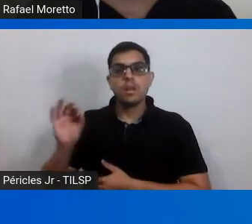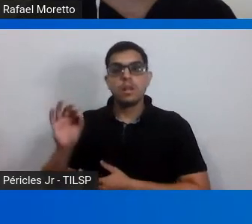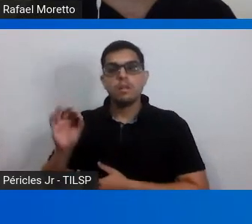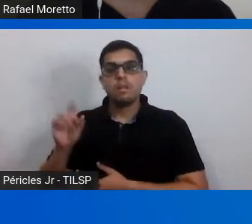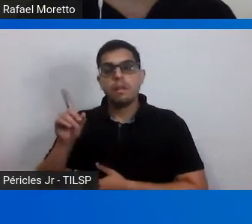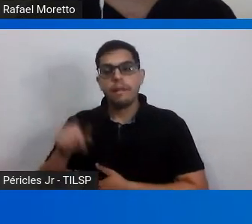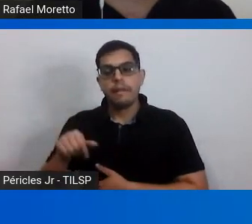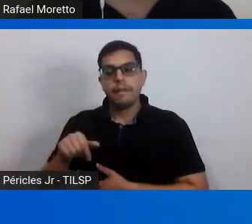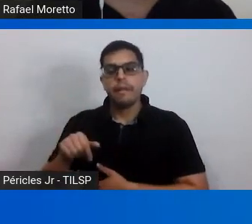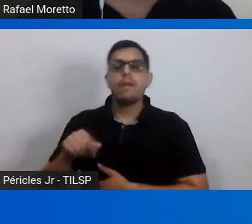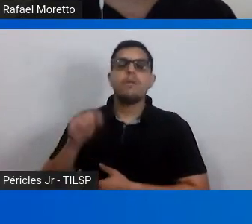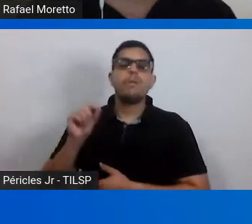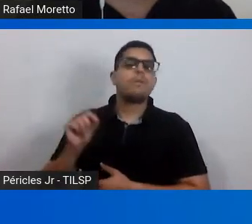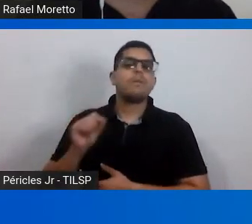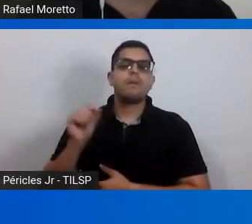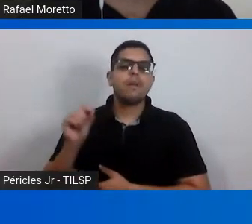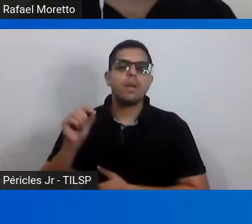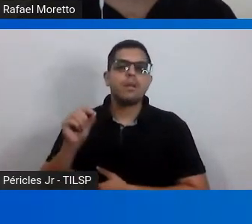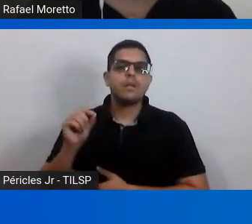lote